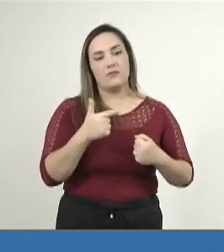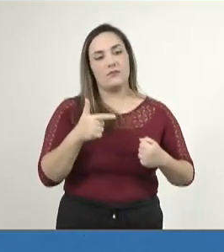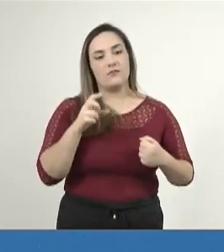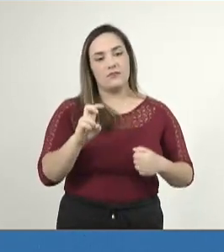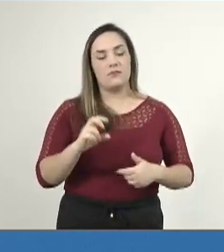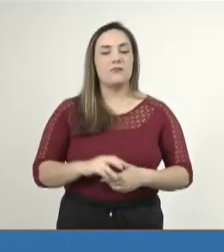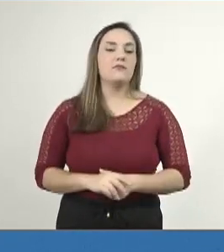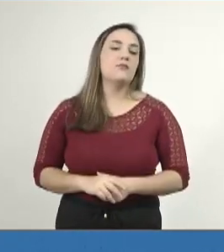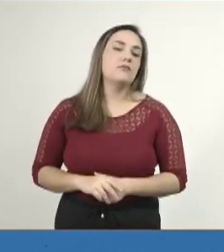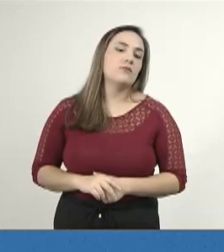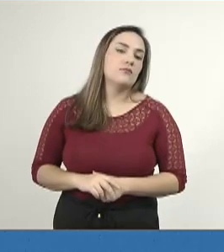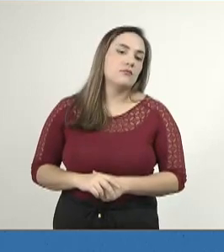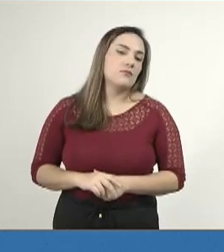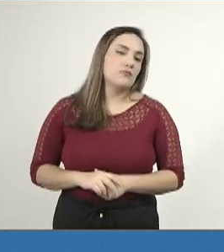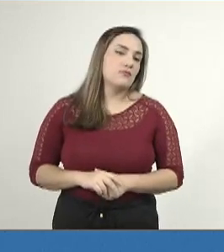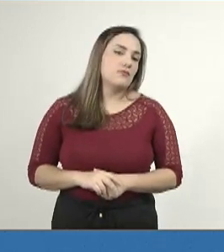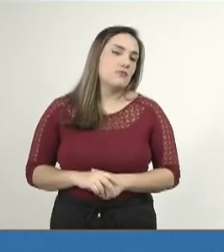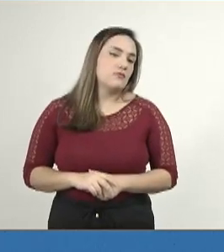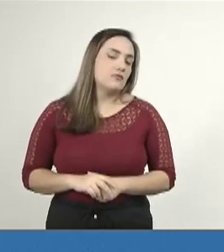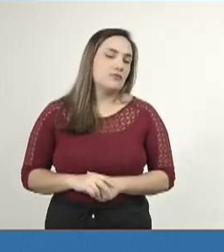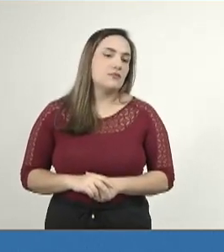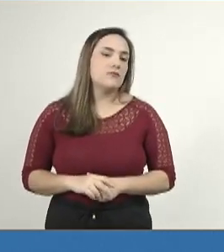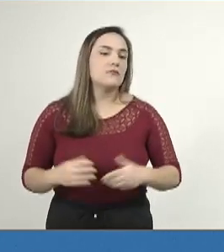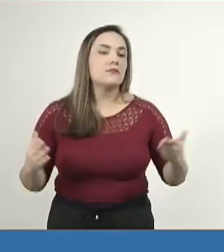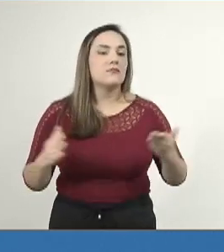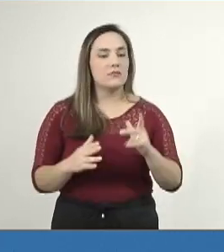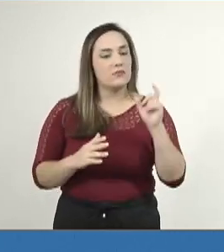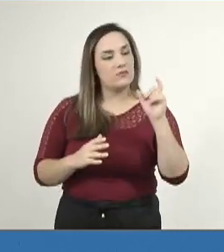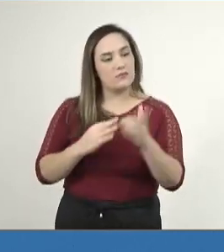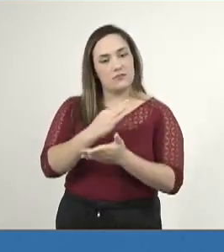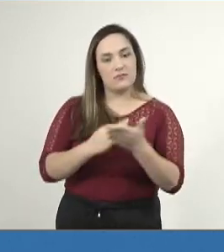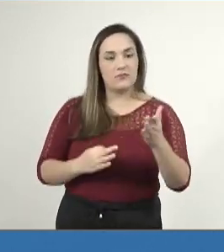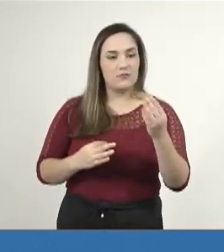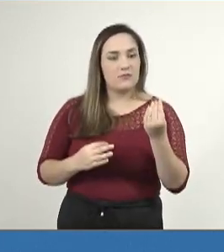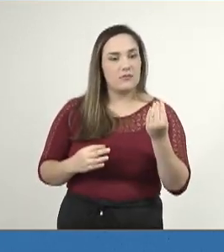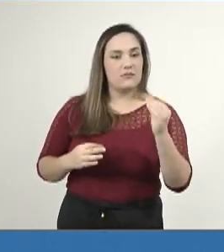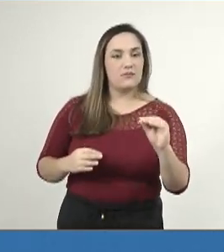Federal, para incluir o Pantanal